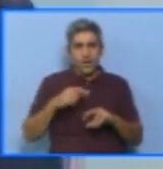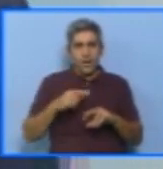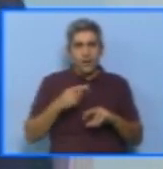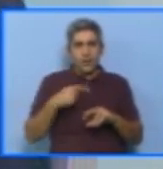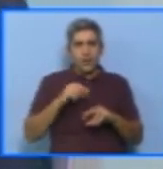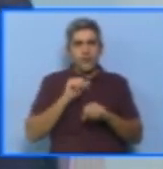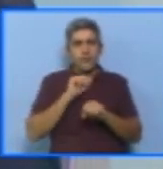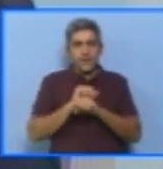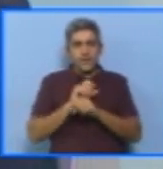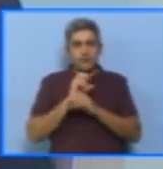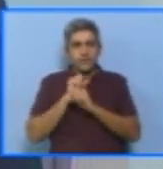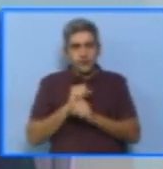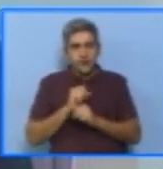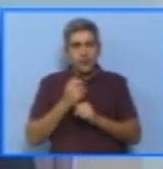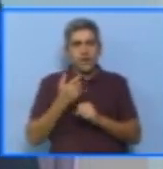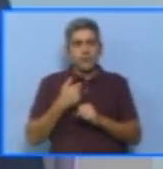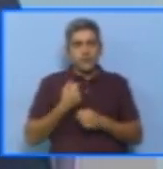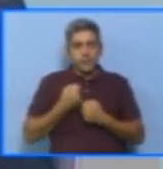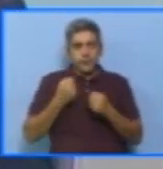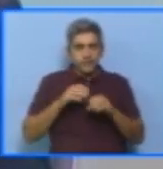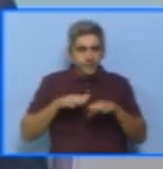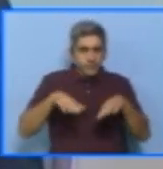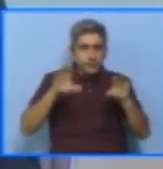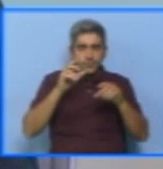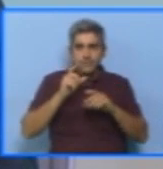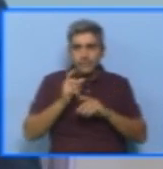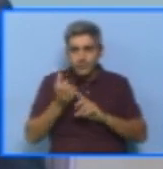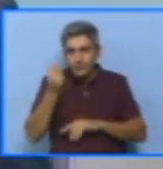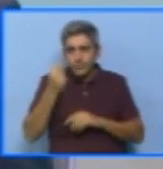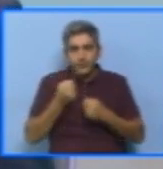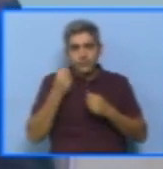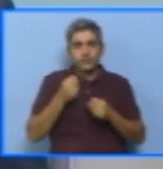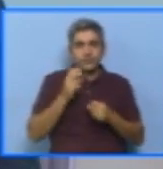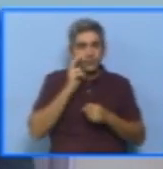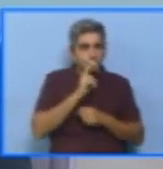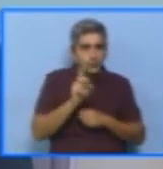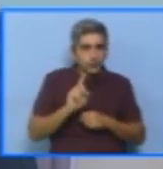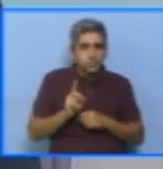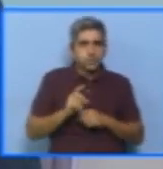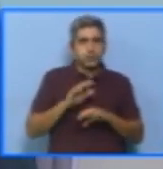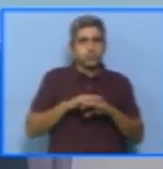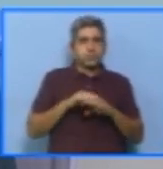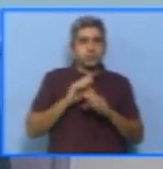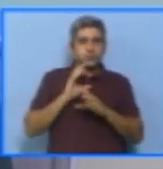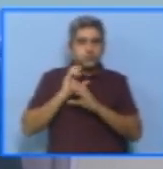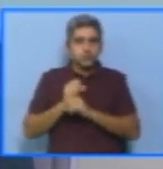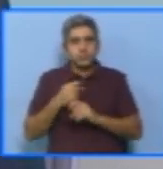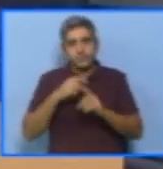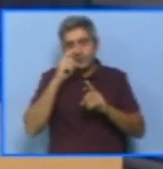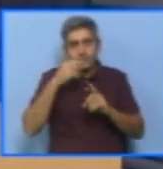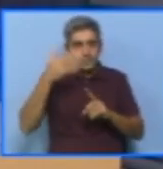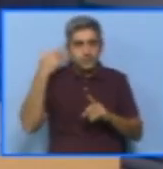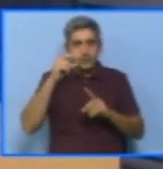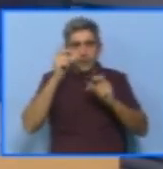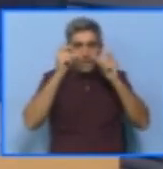aquilo que nos prende, aquilo que não nos deixa voar, aquilo que não nos deixa ver. É engraçado que há pouco eu estava a lembrar dos óculos,